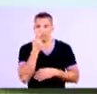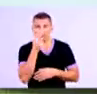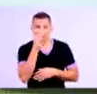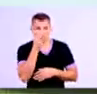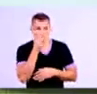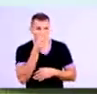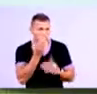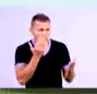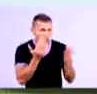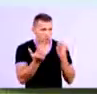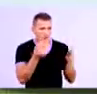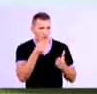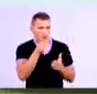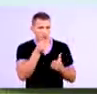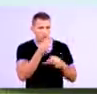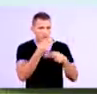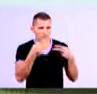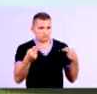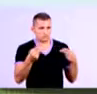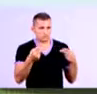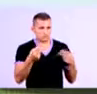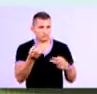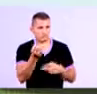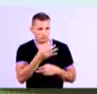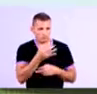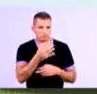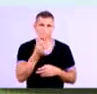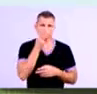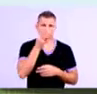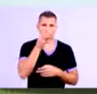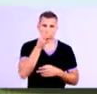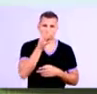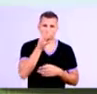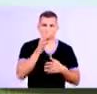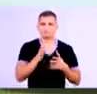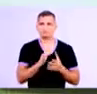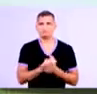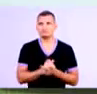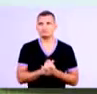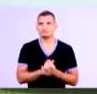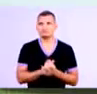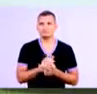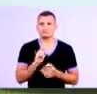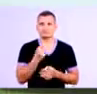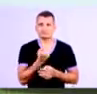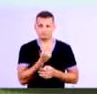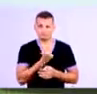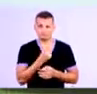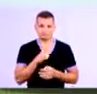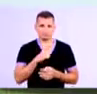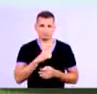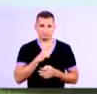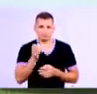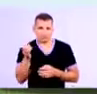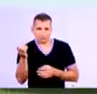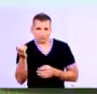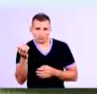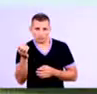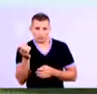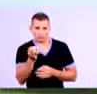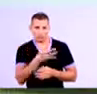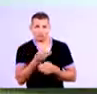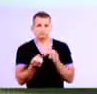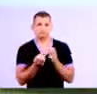querer comparar essa coisa nova com uma flor. E aí a gente vai trazer um novo elemento para a nossa mente.